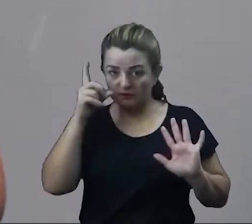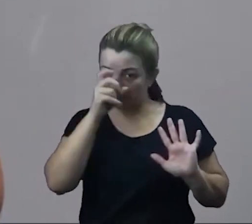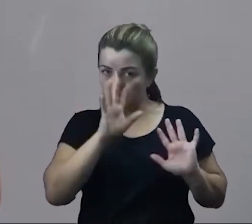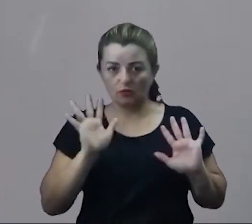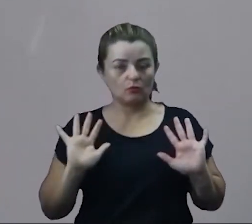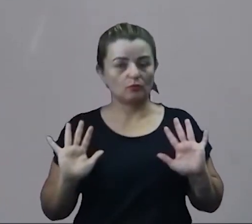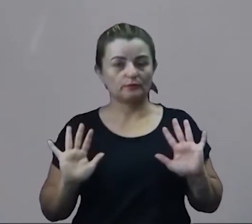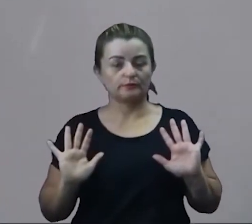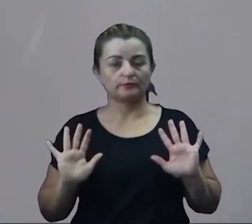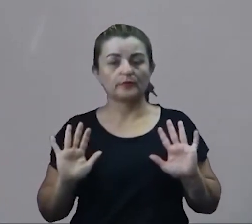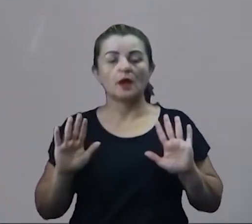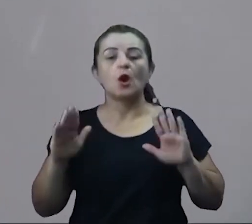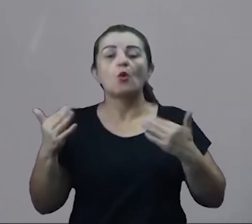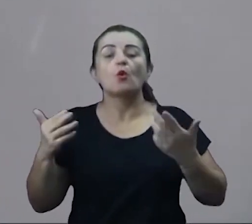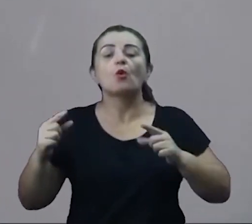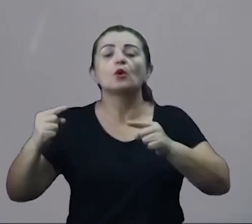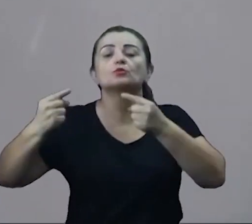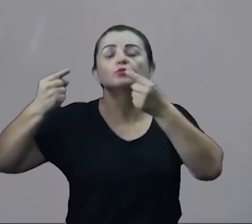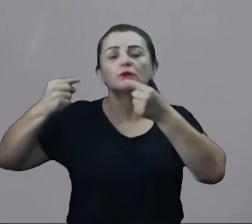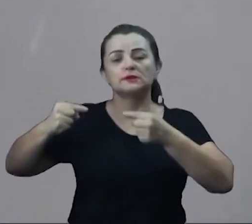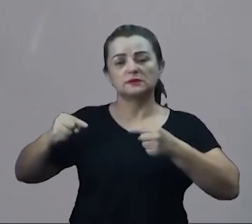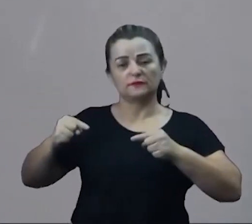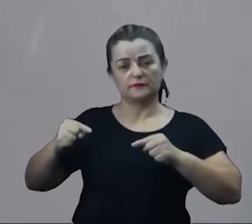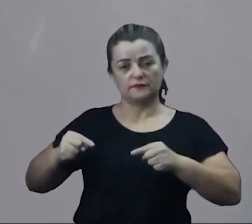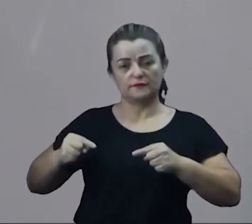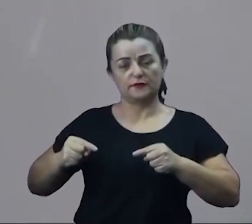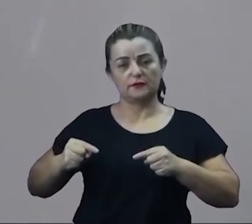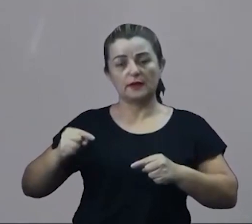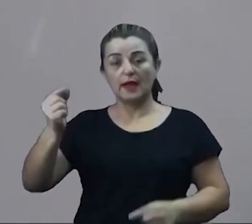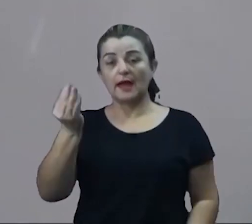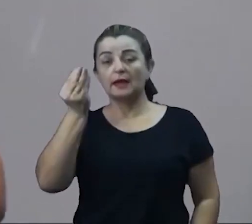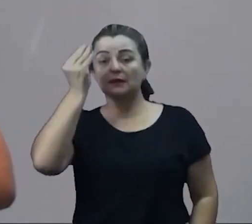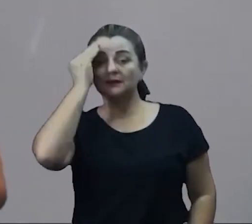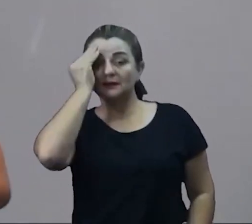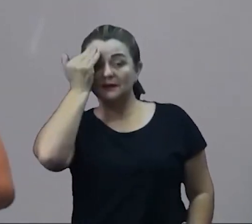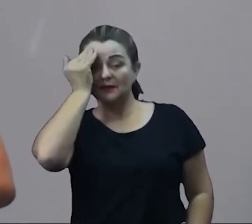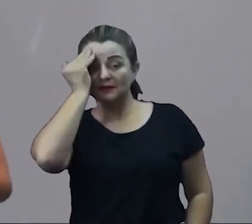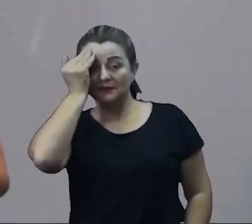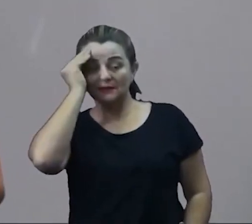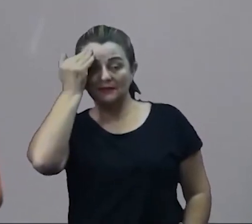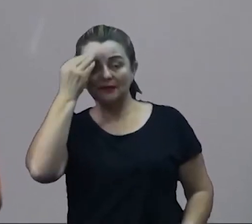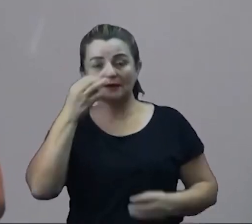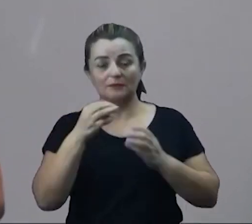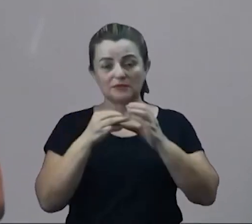difícil. Qual é o grande desafio da questão? Entender a mensagem a ser